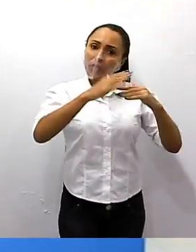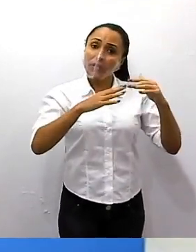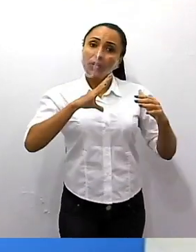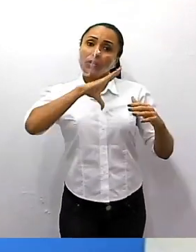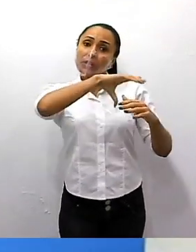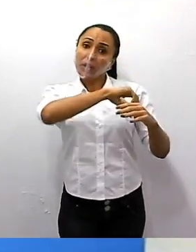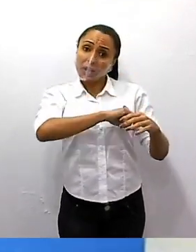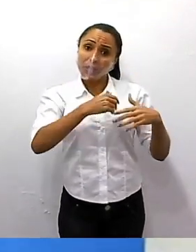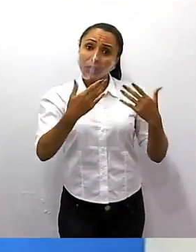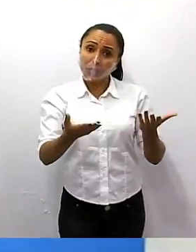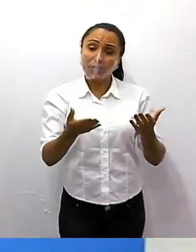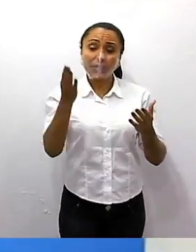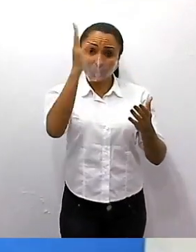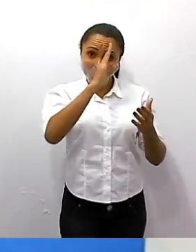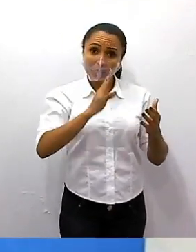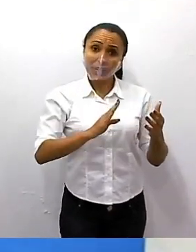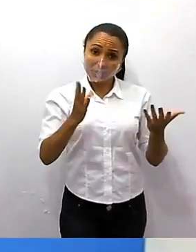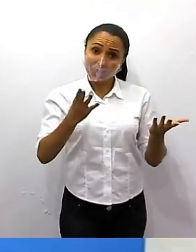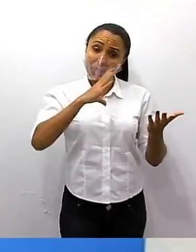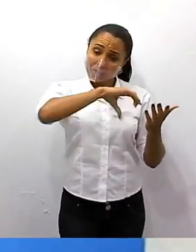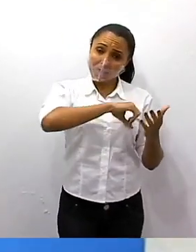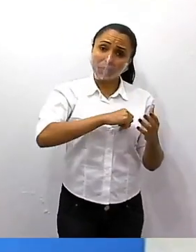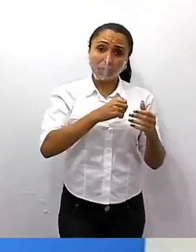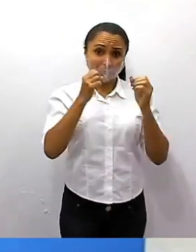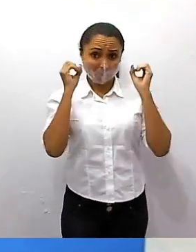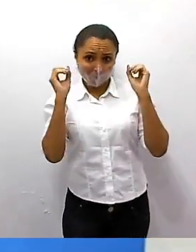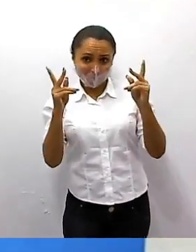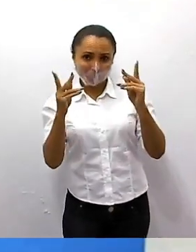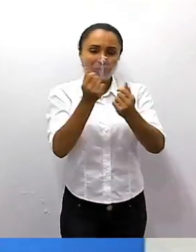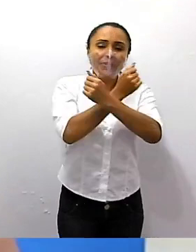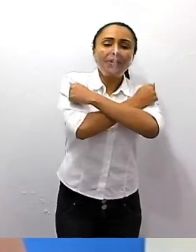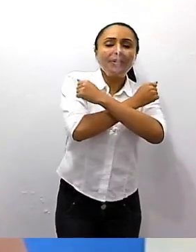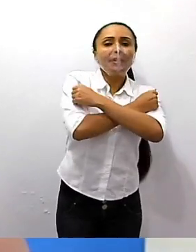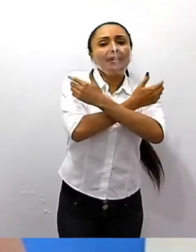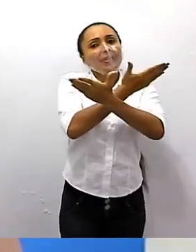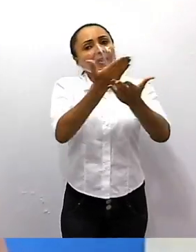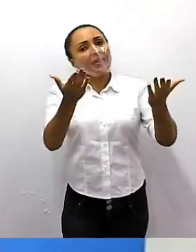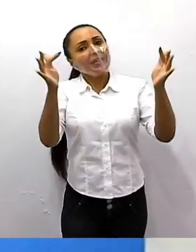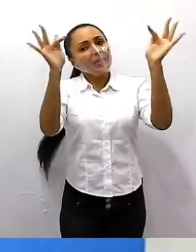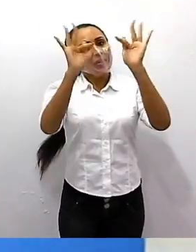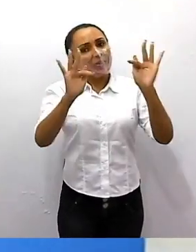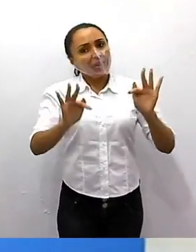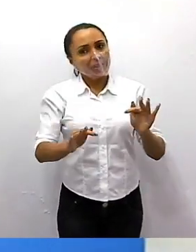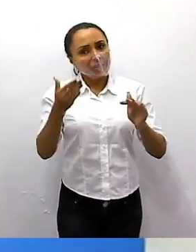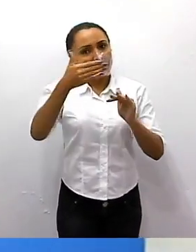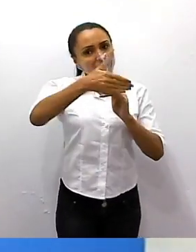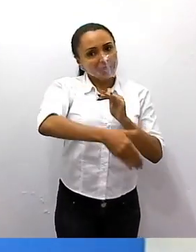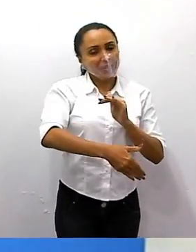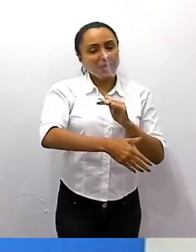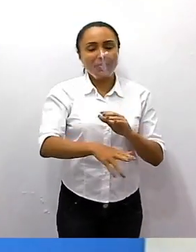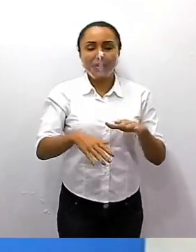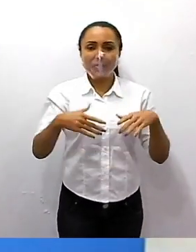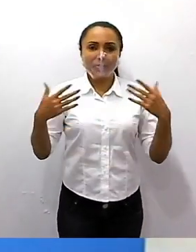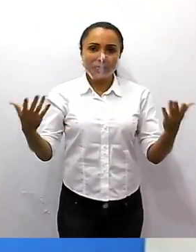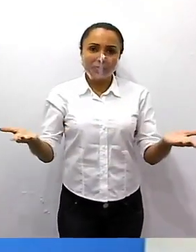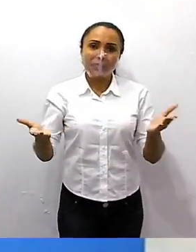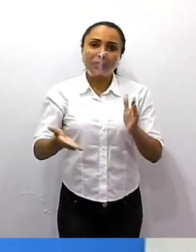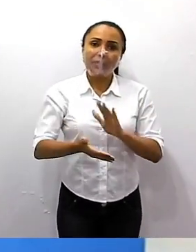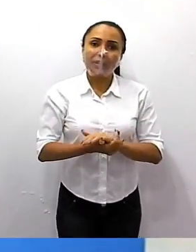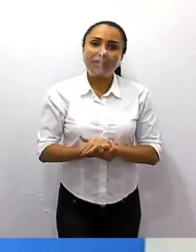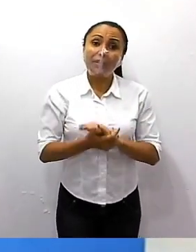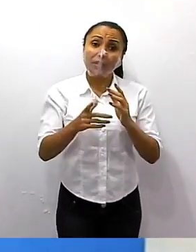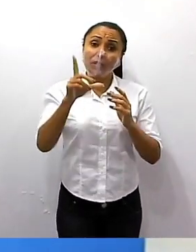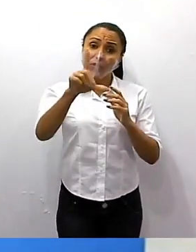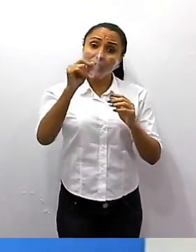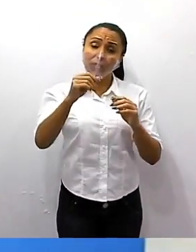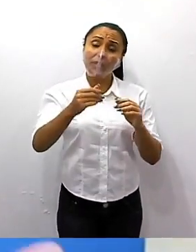ato de amor. Isso é importante, ok? Um abraço a todos vocês. Fico muito feliz de fazer parte de ter escolhido